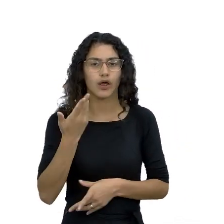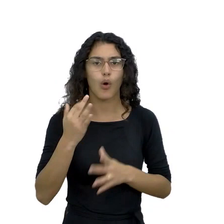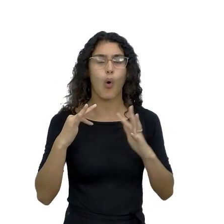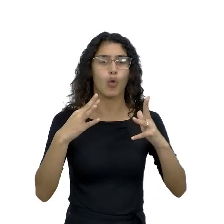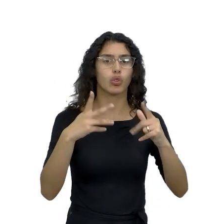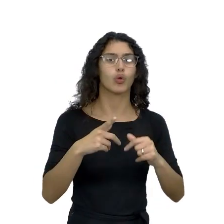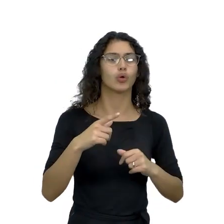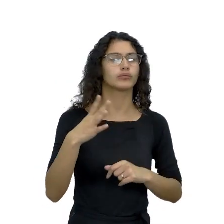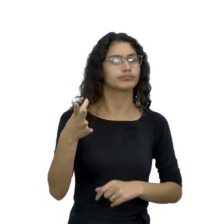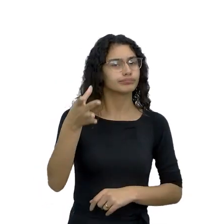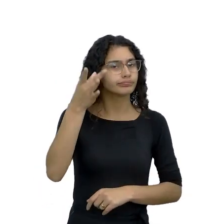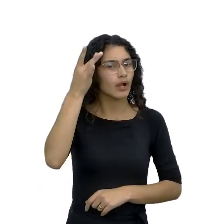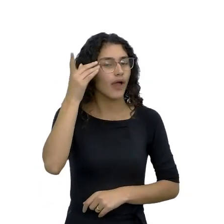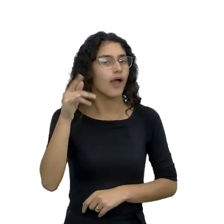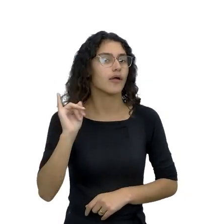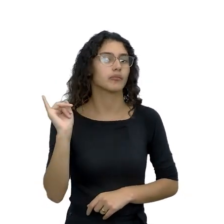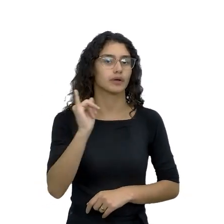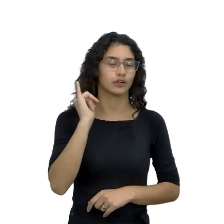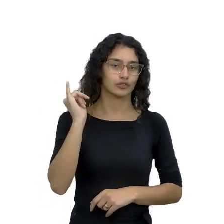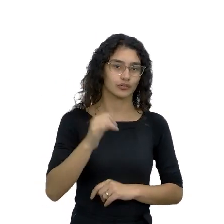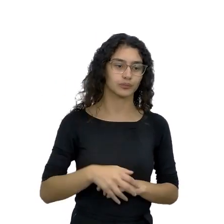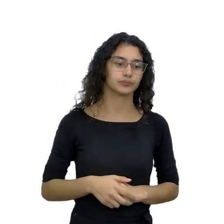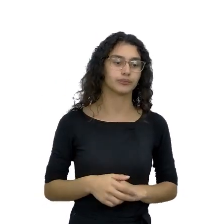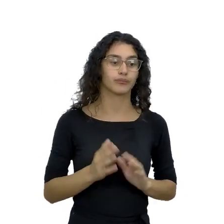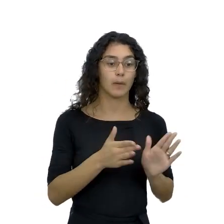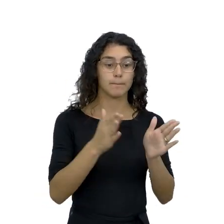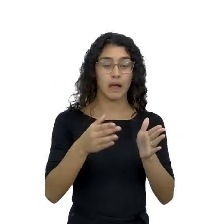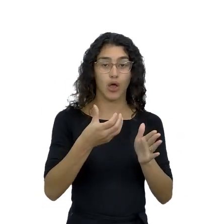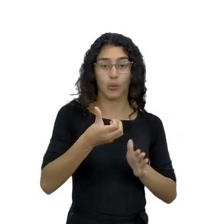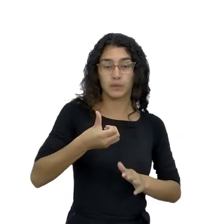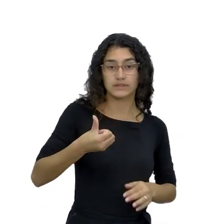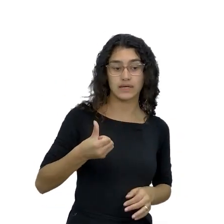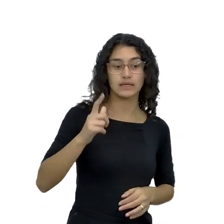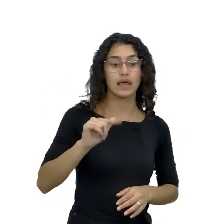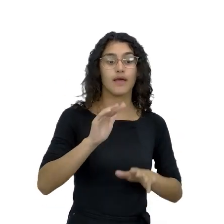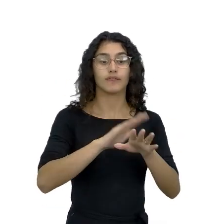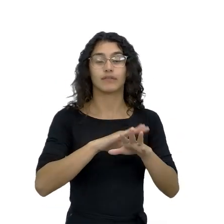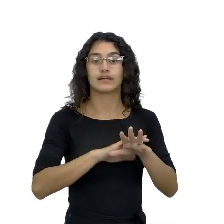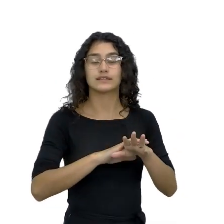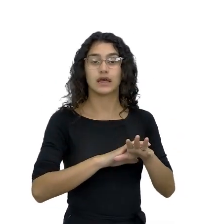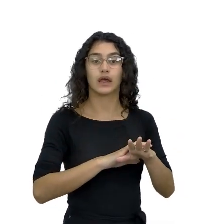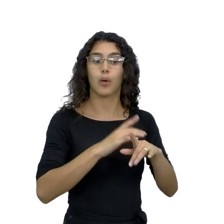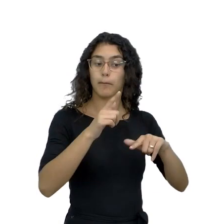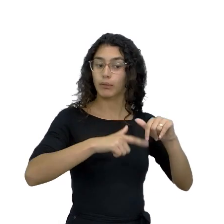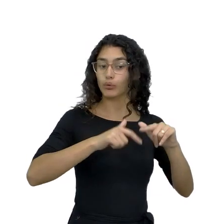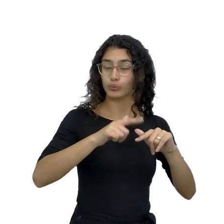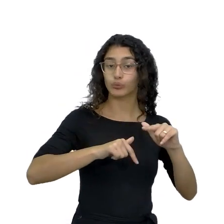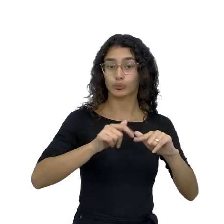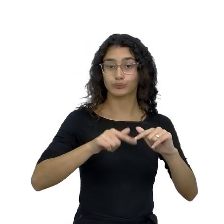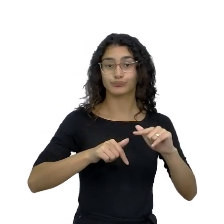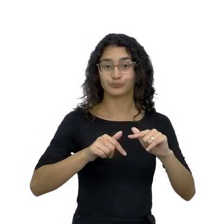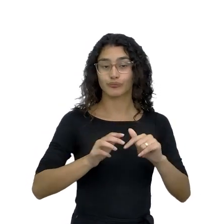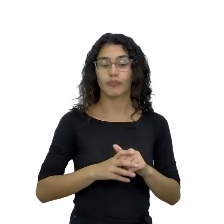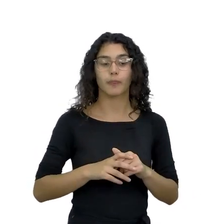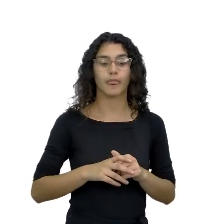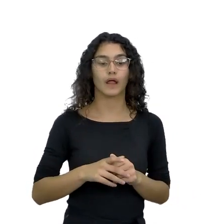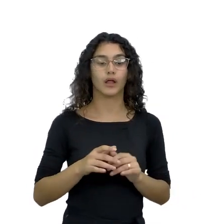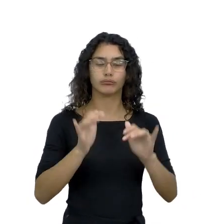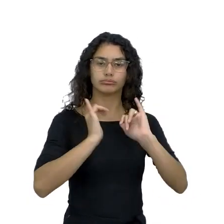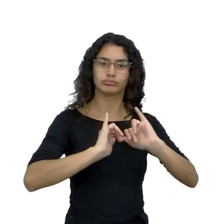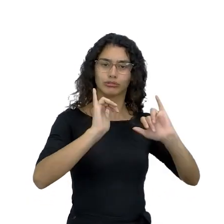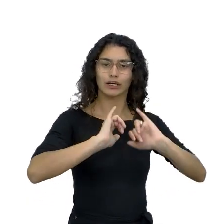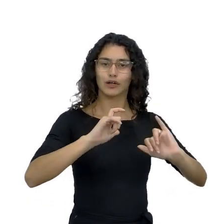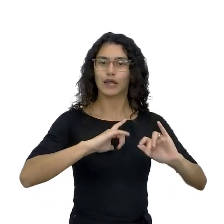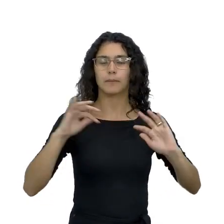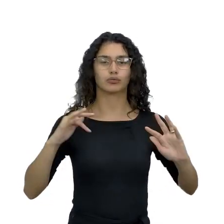que ele absorveu é muito importante. Passo 6 é a elaboração de um produto de divulgação